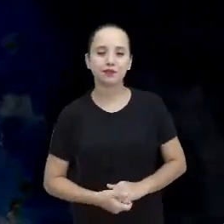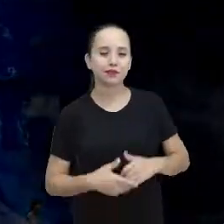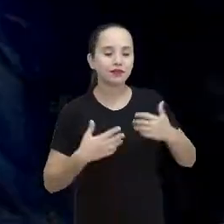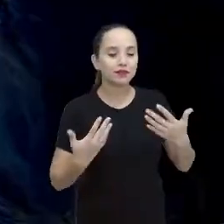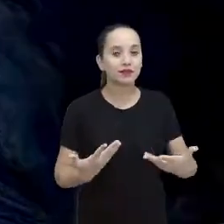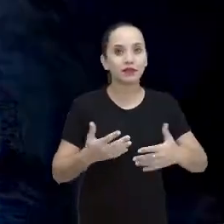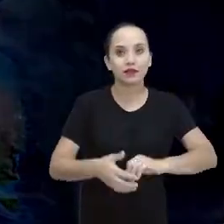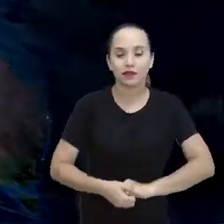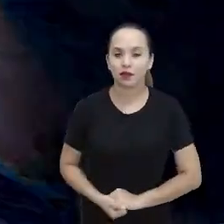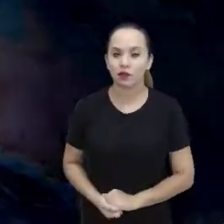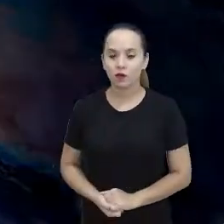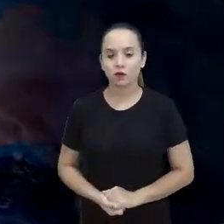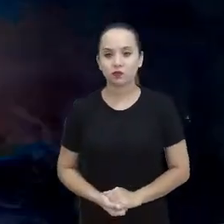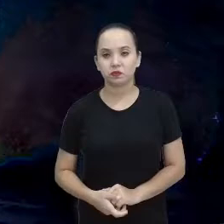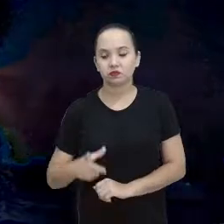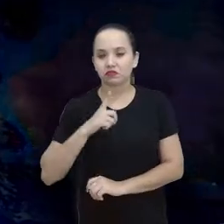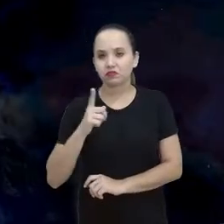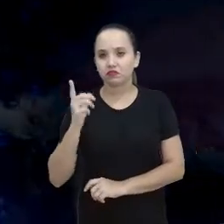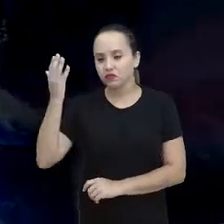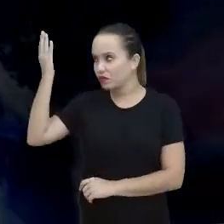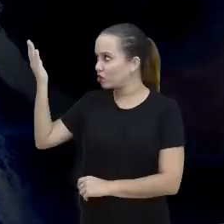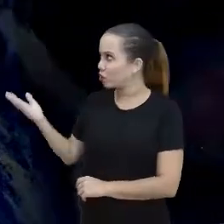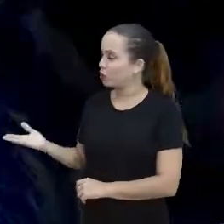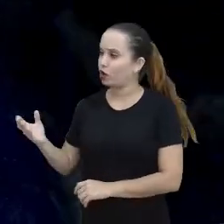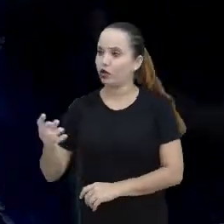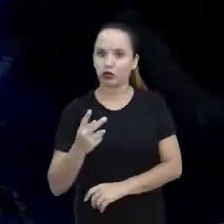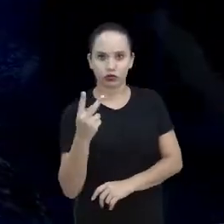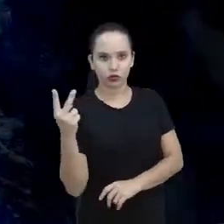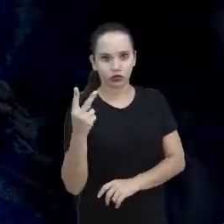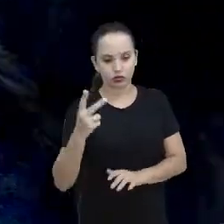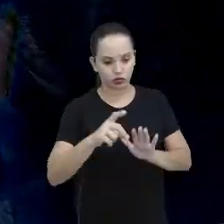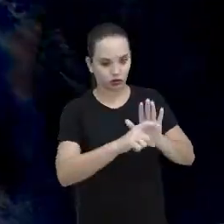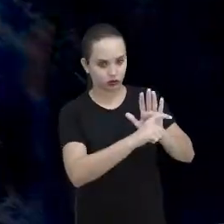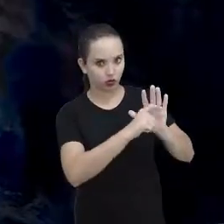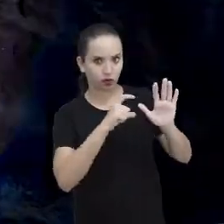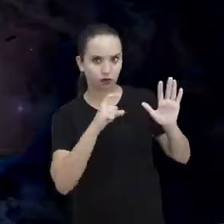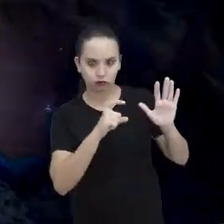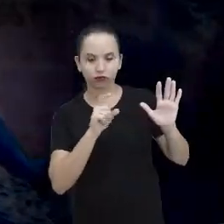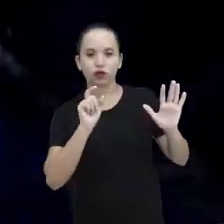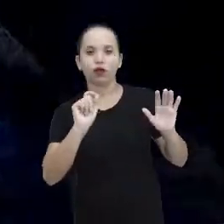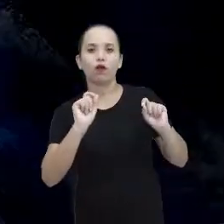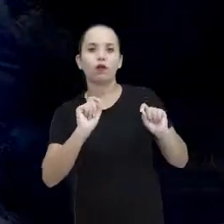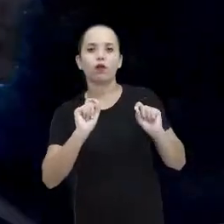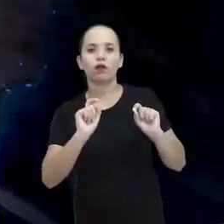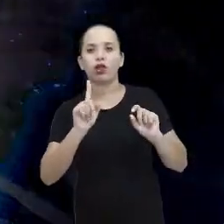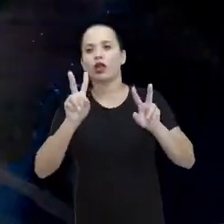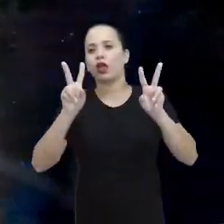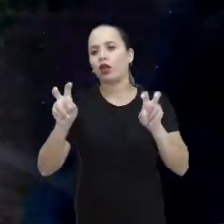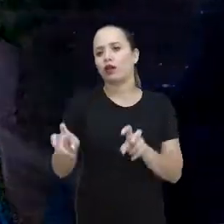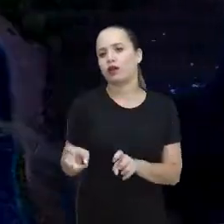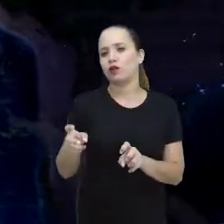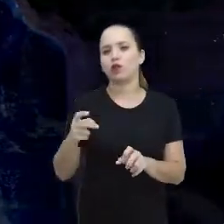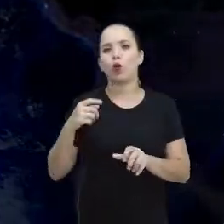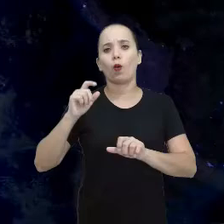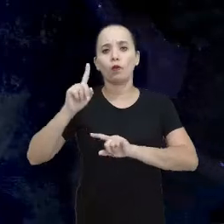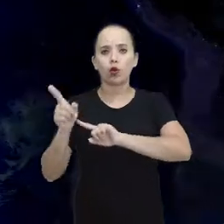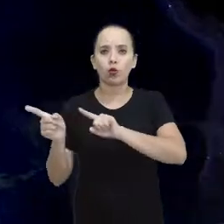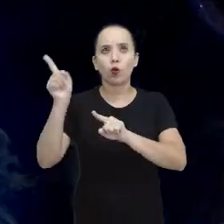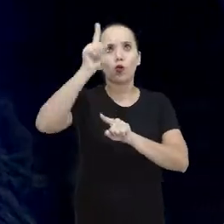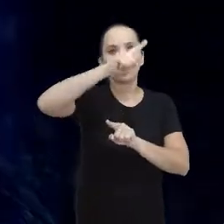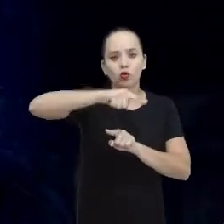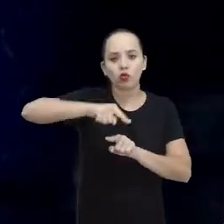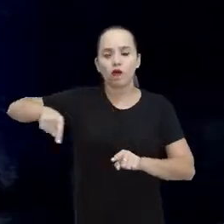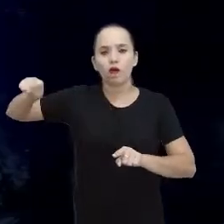Ele aí nessa segunda parte, né? Ele tá falando um pouquinho aí do ciclo da água,